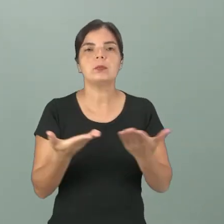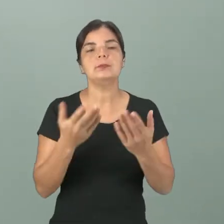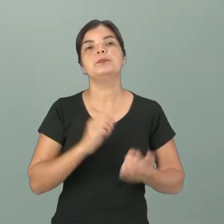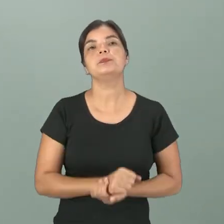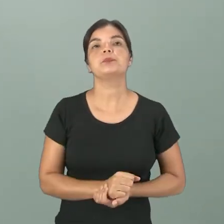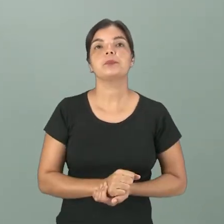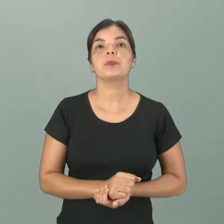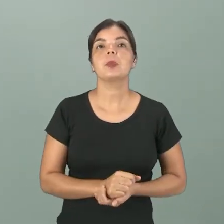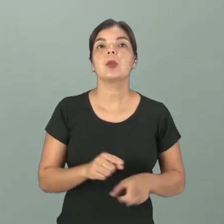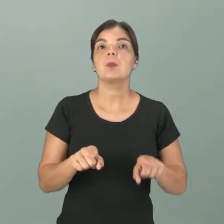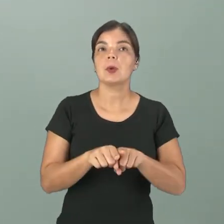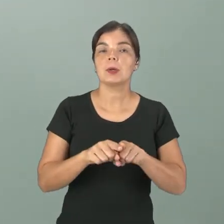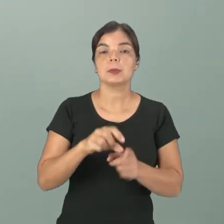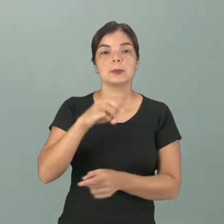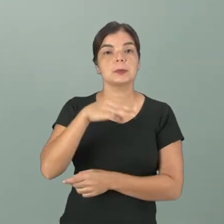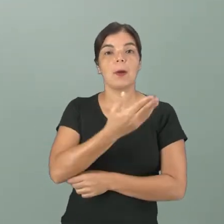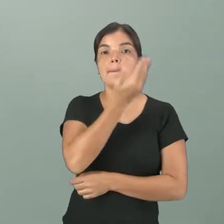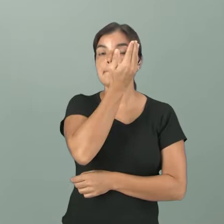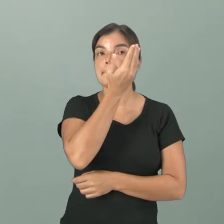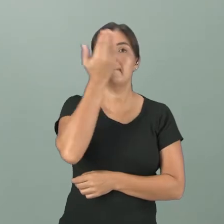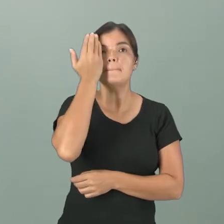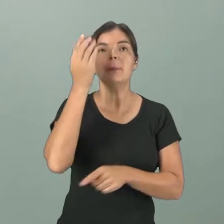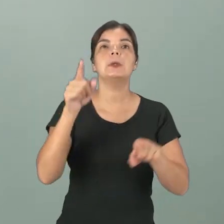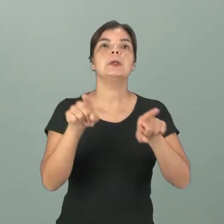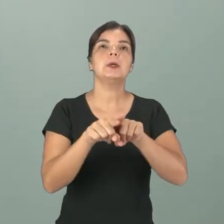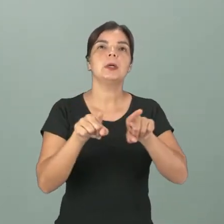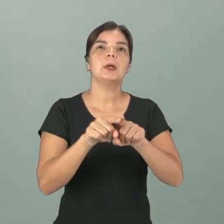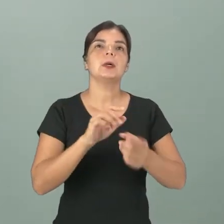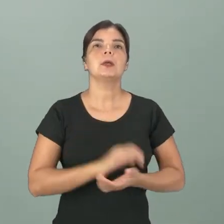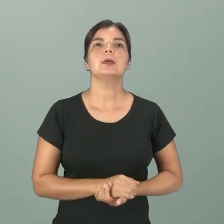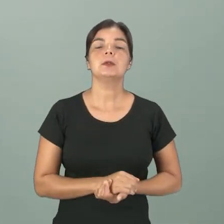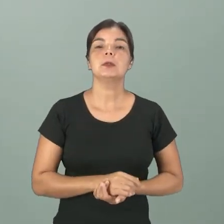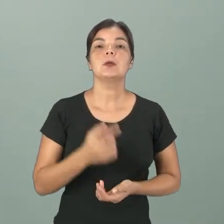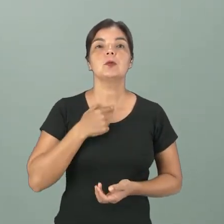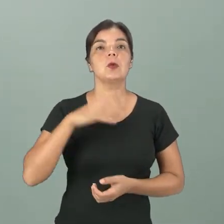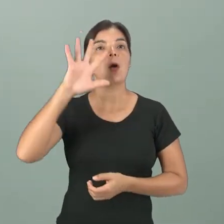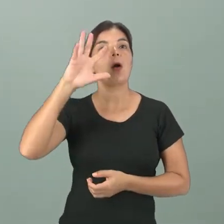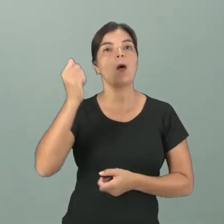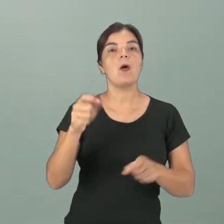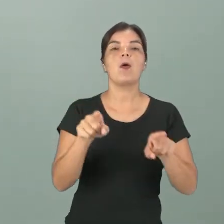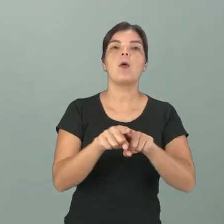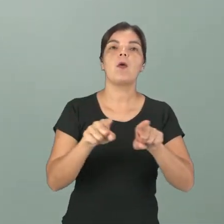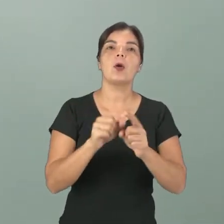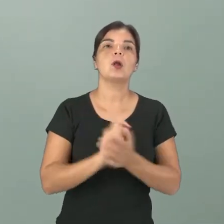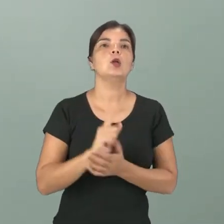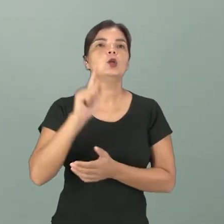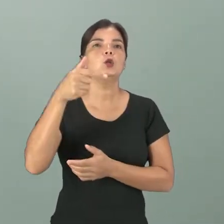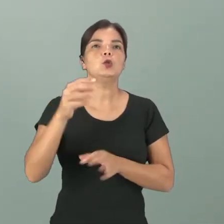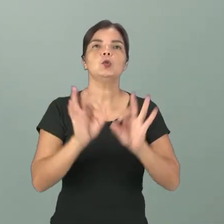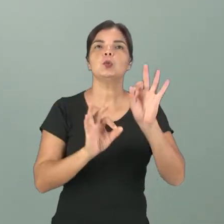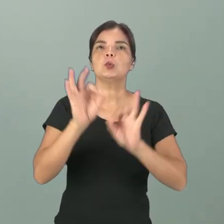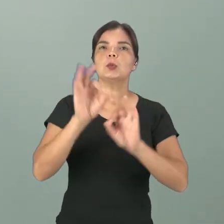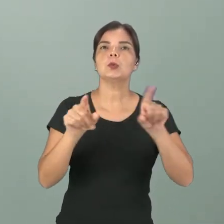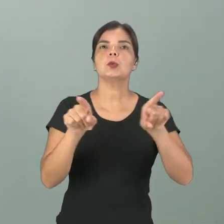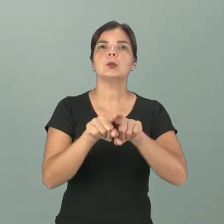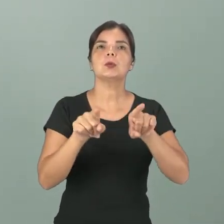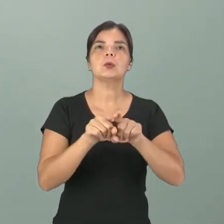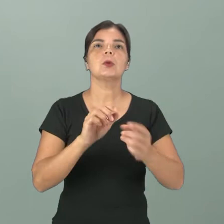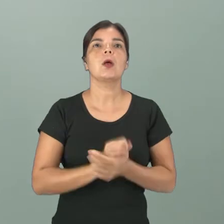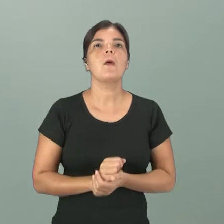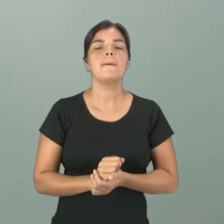nós queremos falar então das máscaras. A máscara africana talvez seja, gente, de todos os outros artesanatos, o